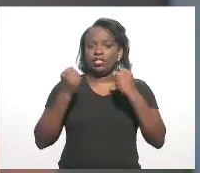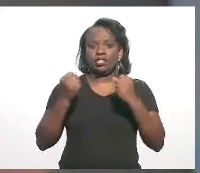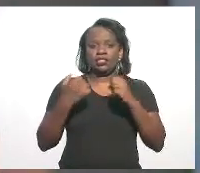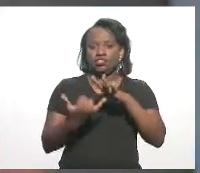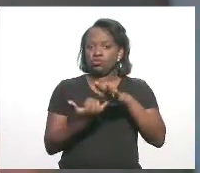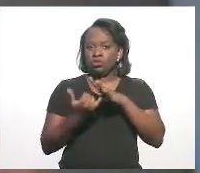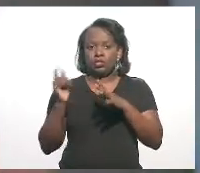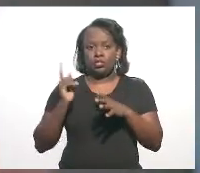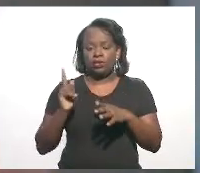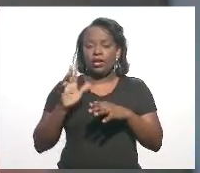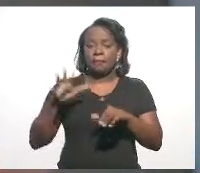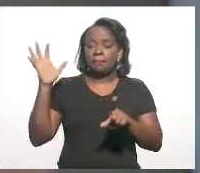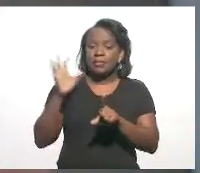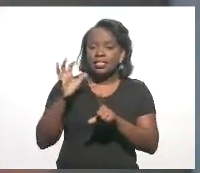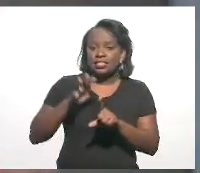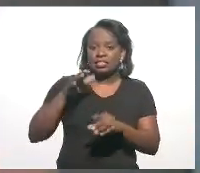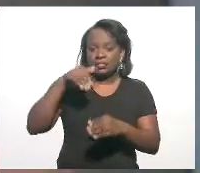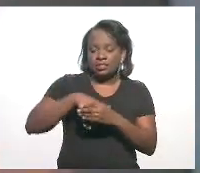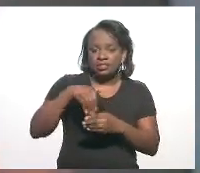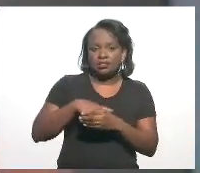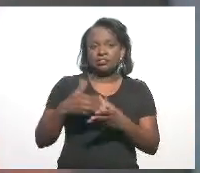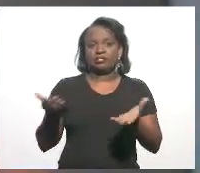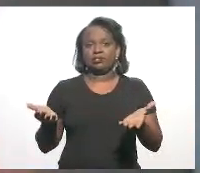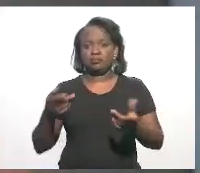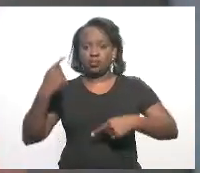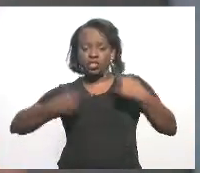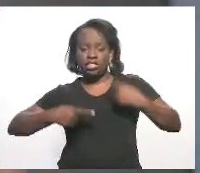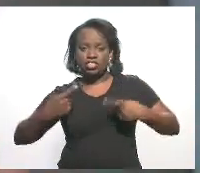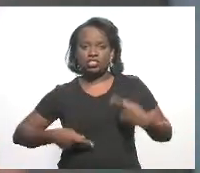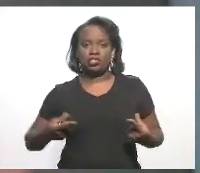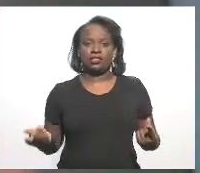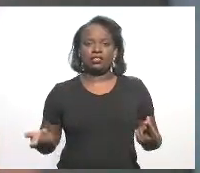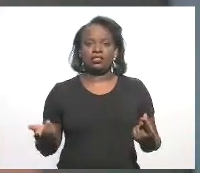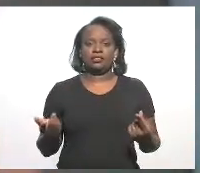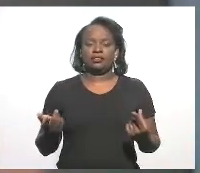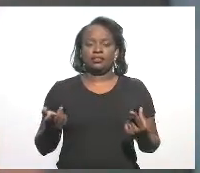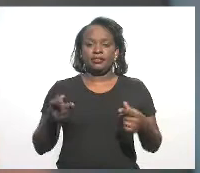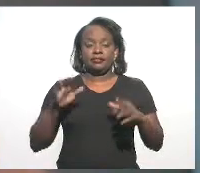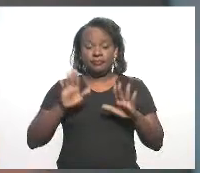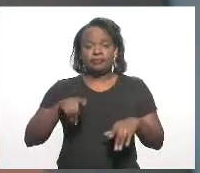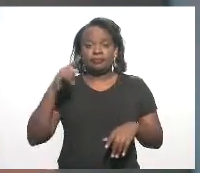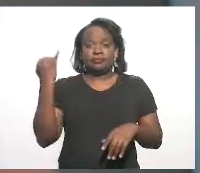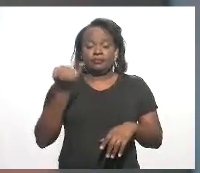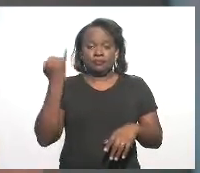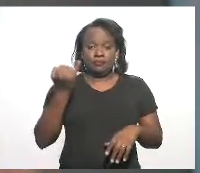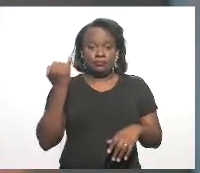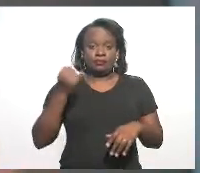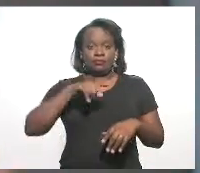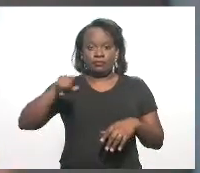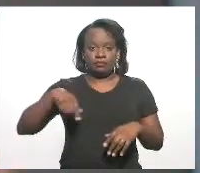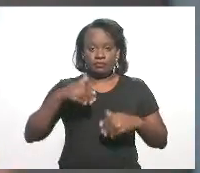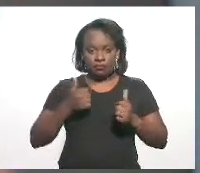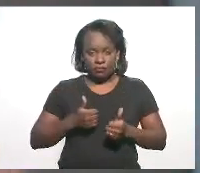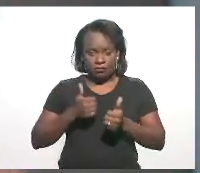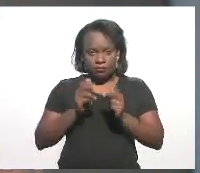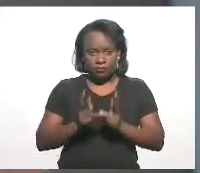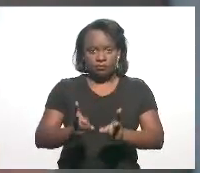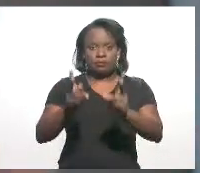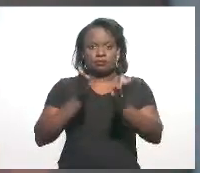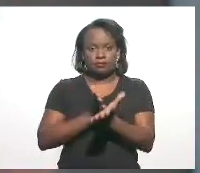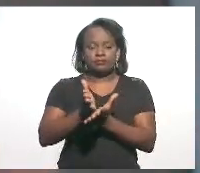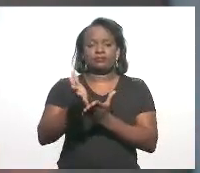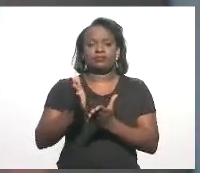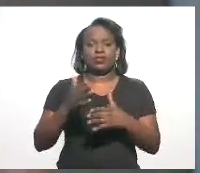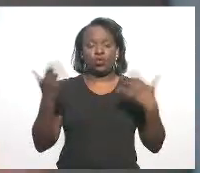instituição, mas a partir de pressões eleitoreiras, políticas. É fundamental que a gente caminhe nesse sentido. E hoje,